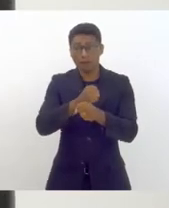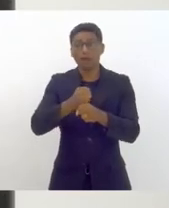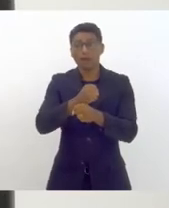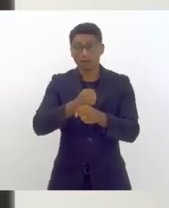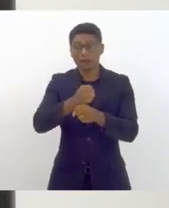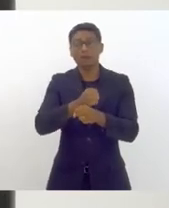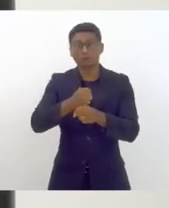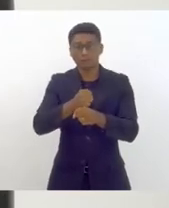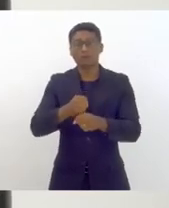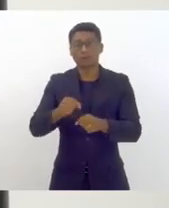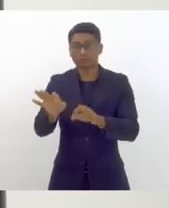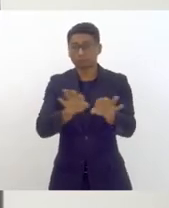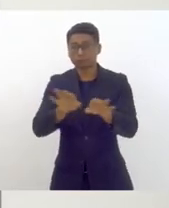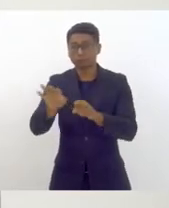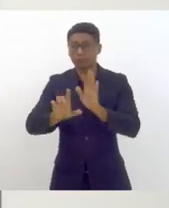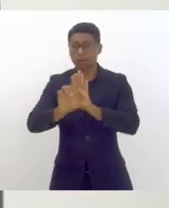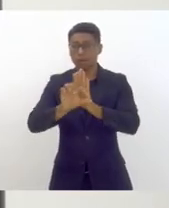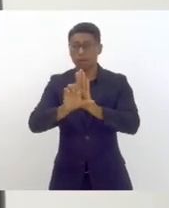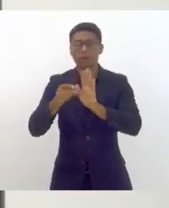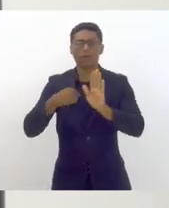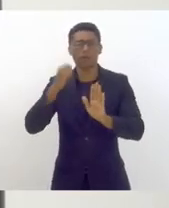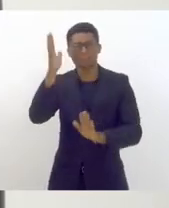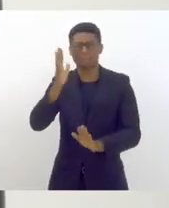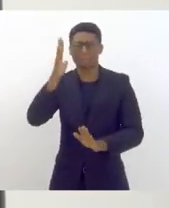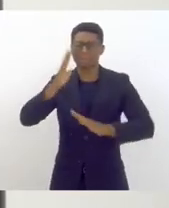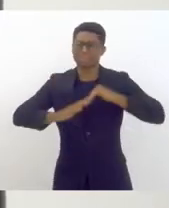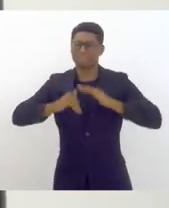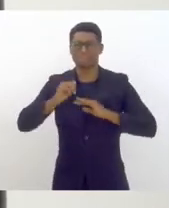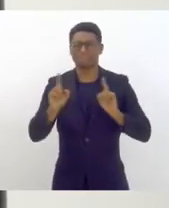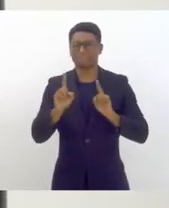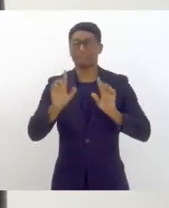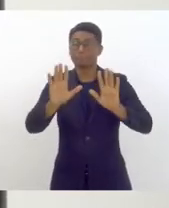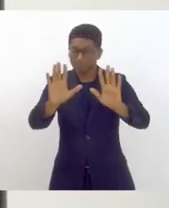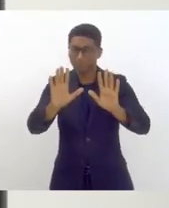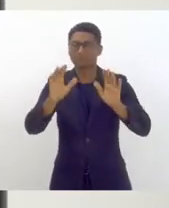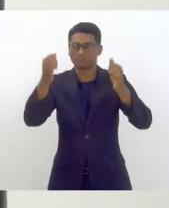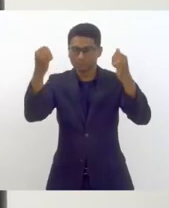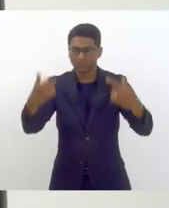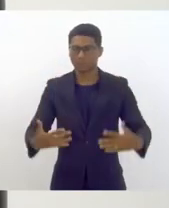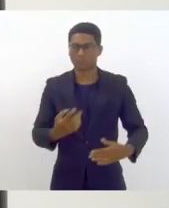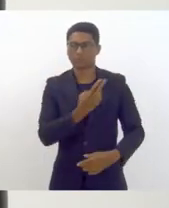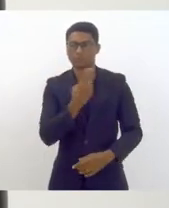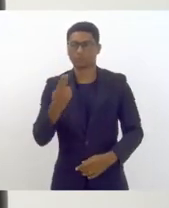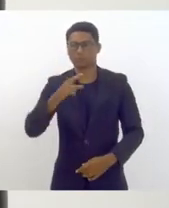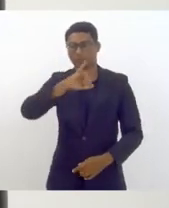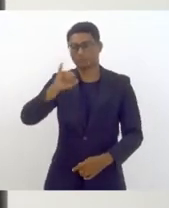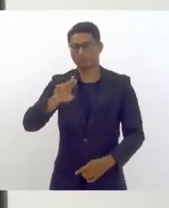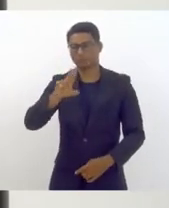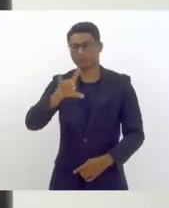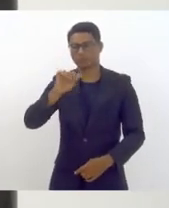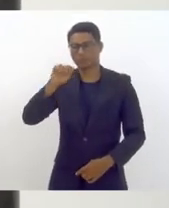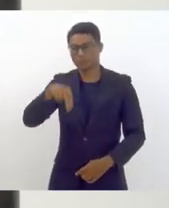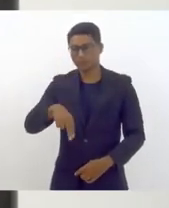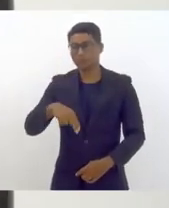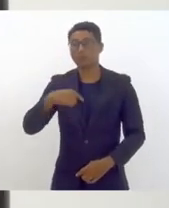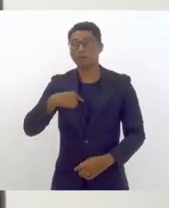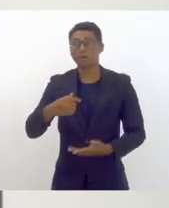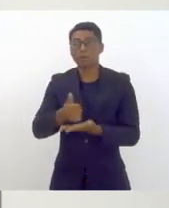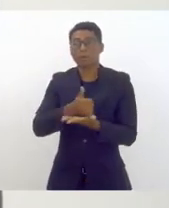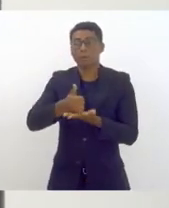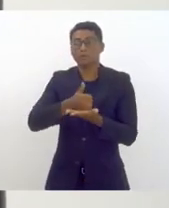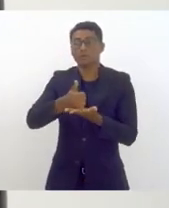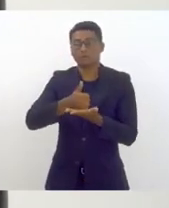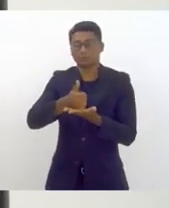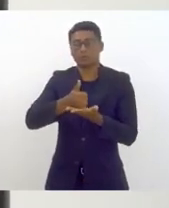falar, em oratória, mas vamos tentar explicar. Meu nome é Julian Cronenberg, né? Sou farmacêutico, montanhista, sou da cidade de